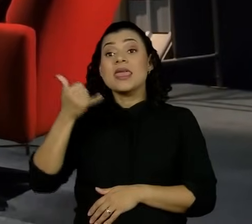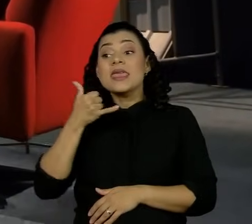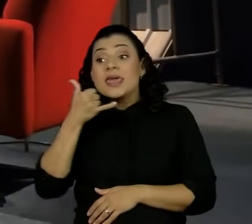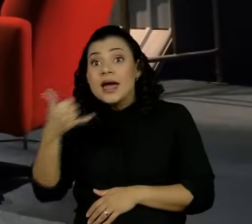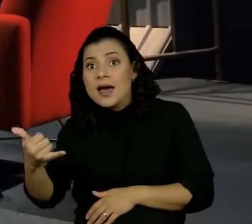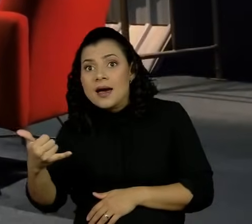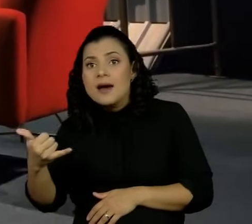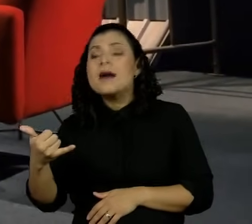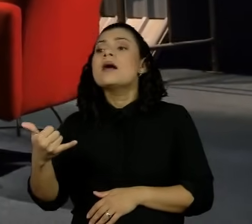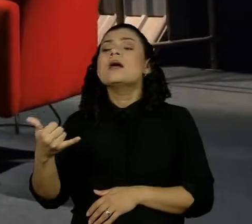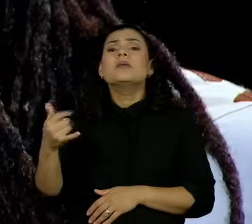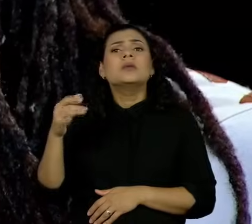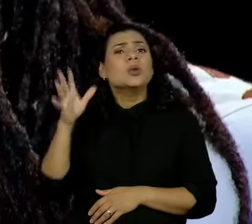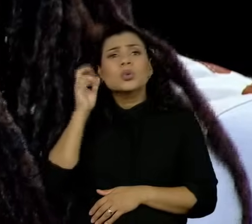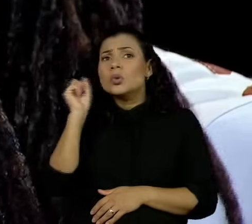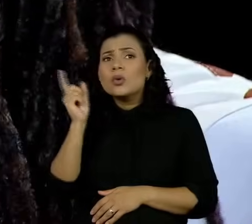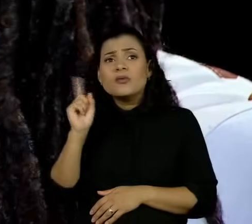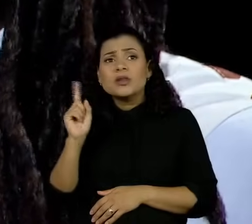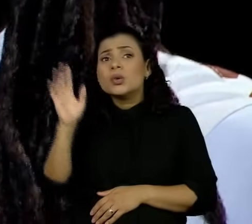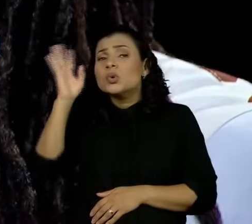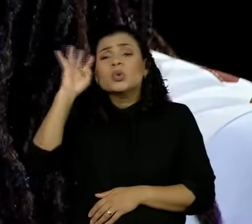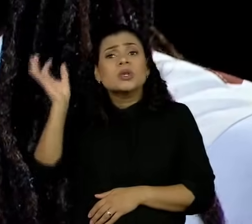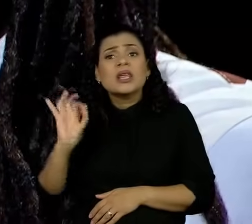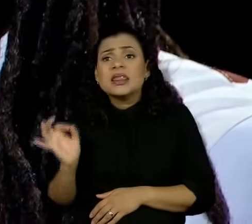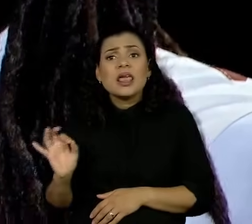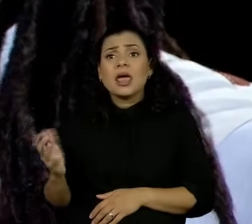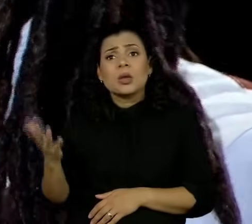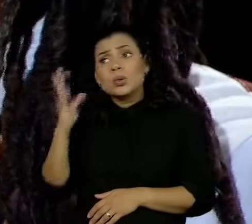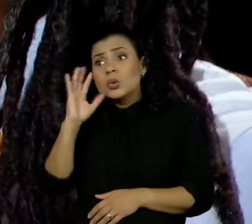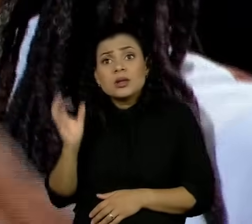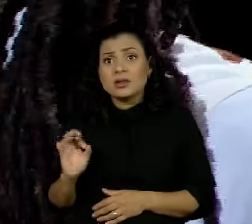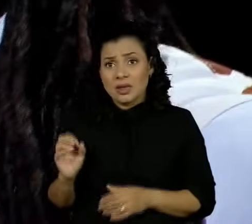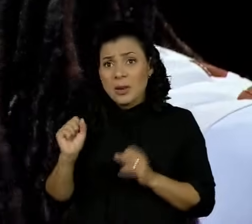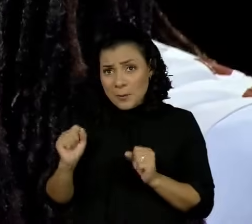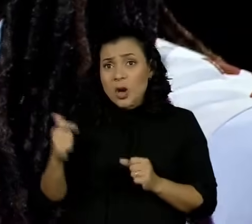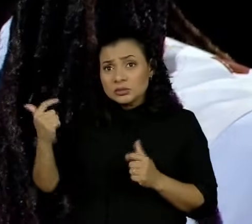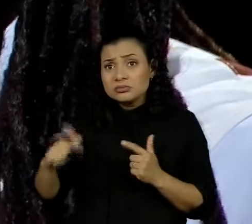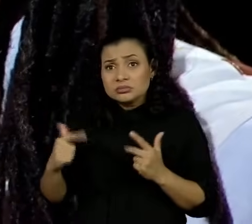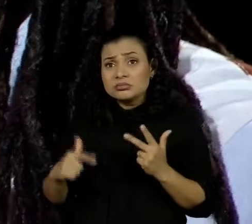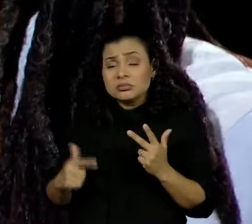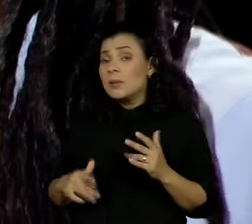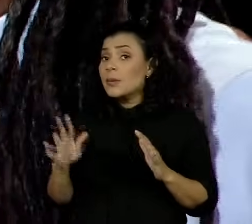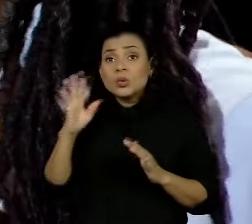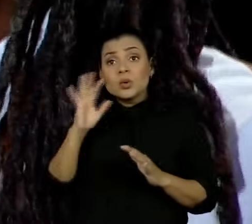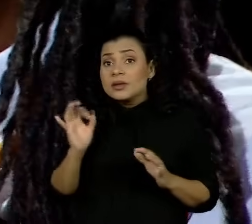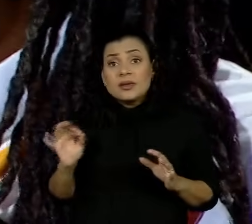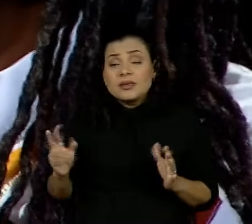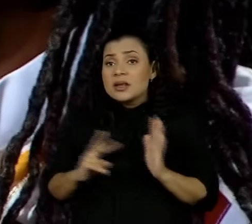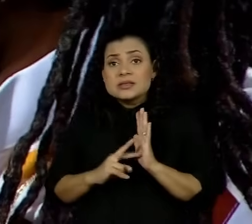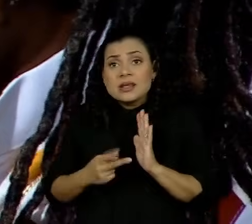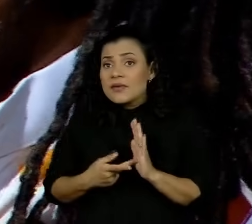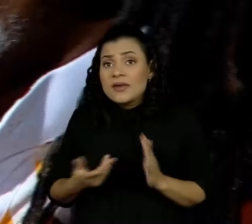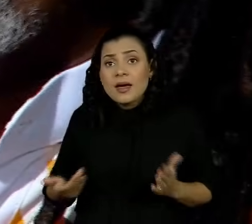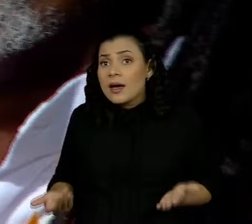assim, não é que eu não estou ouvindo, É, é que eu não estou entendendo. eu não Você tô pode repetir conseguindo. várias vezes, Não eu não estou vai, entendendo, não vai. né?